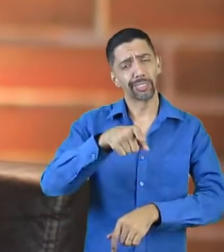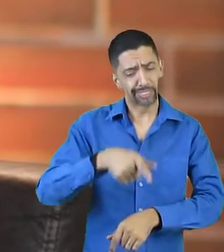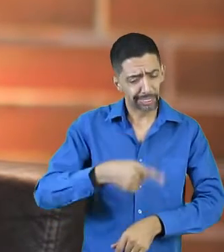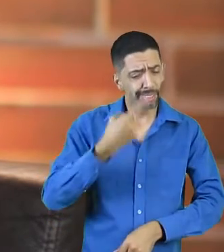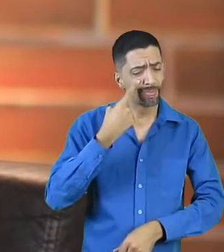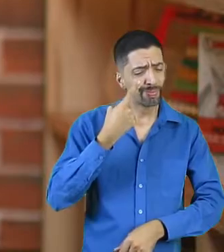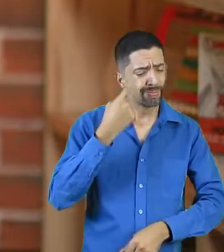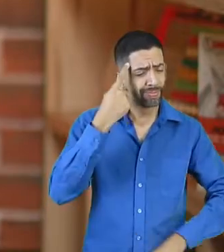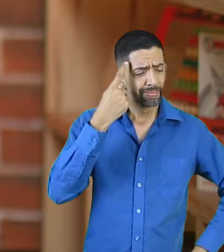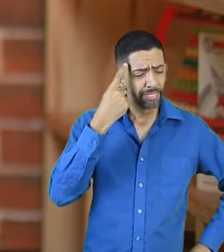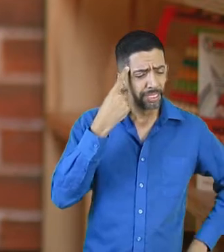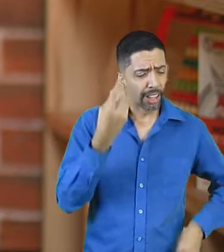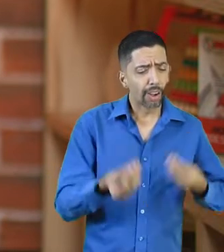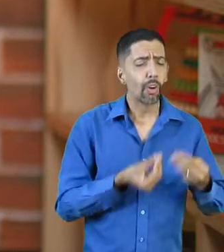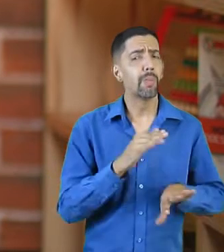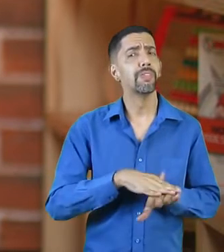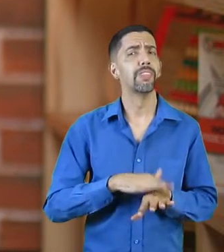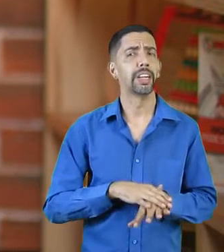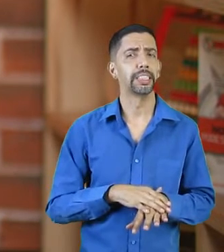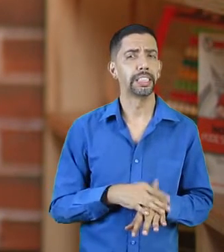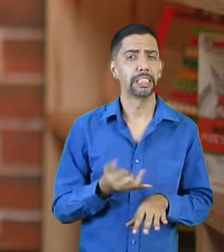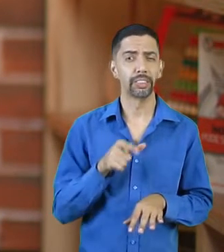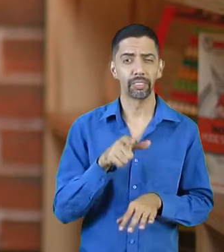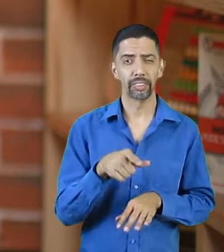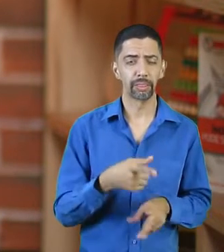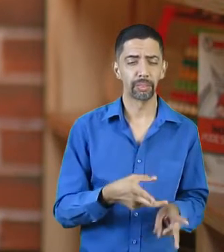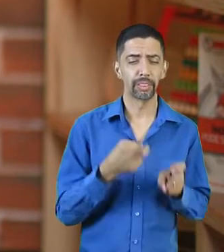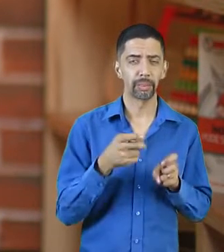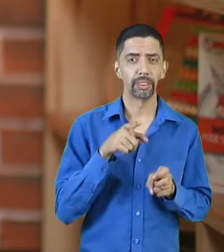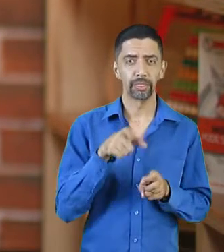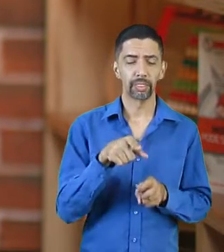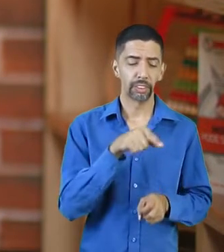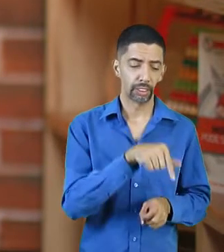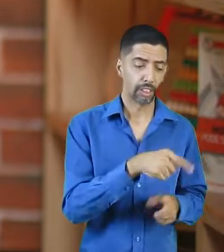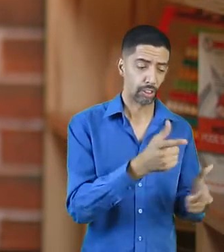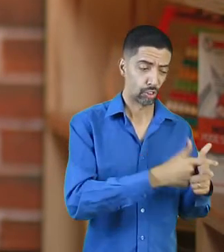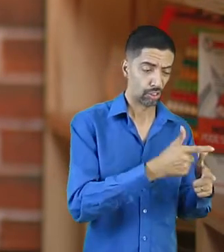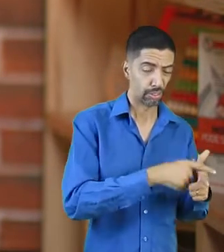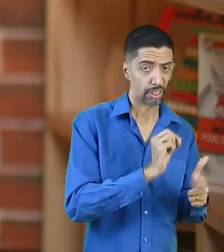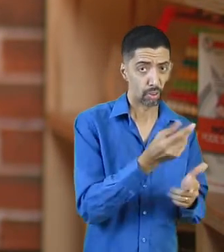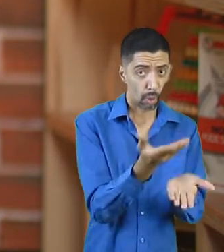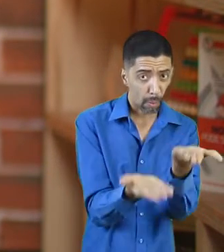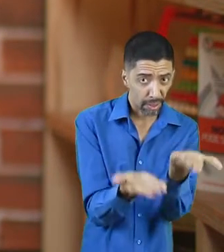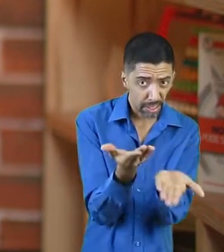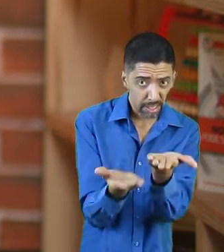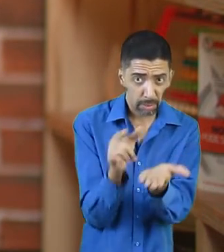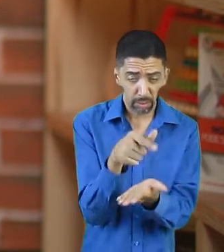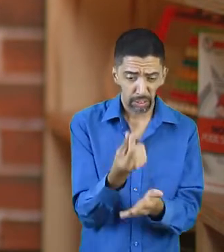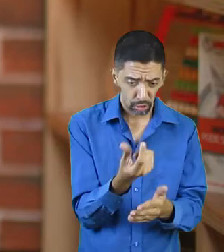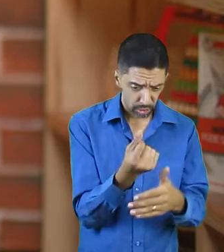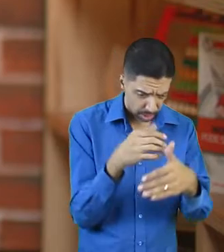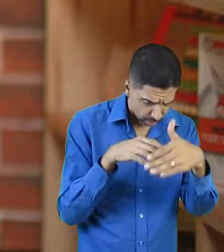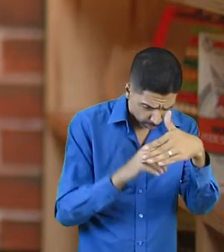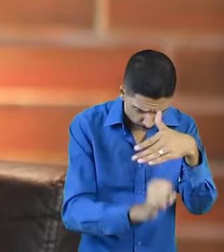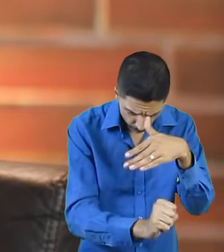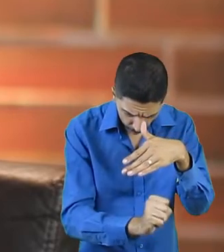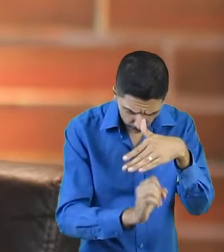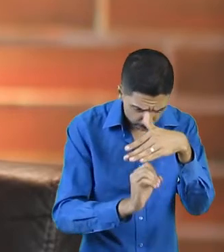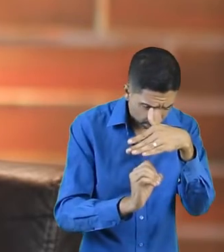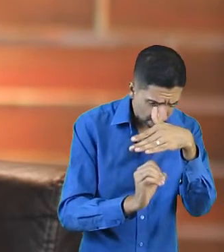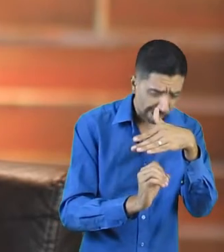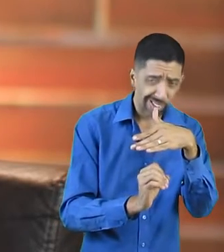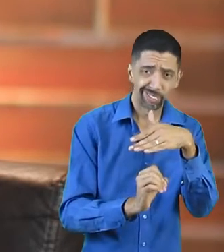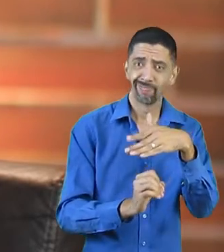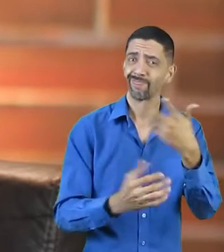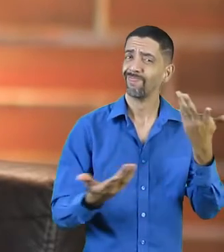essa situação. Se você analisar que nessa situação de endividamento ou de equilíbrio você não tem nenhum dinheiro guardado, não